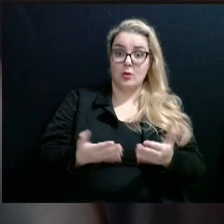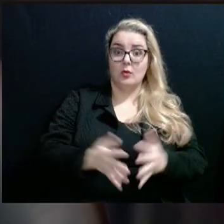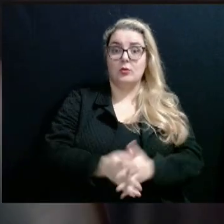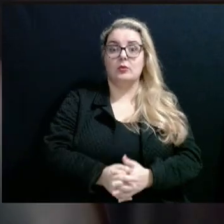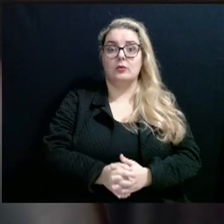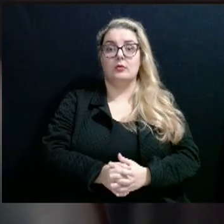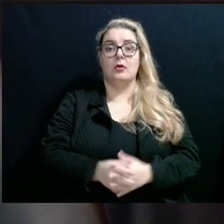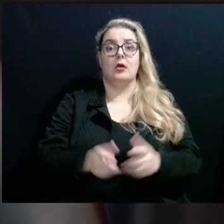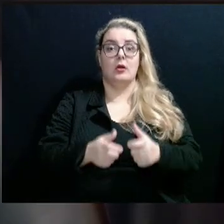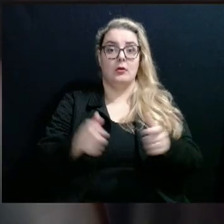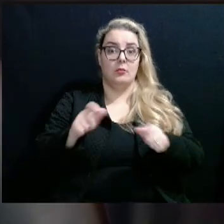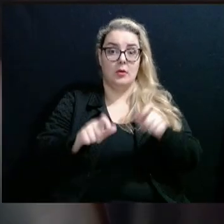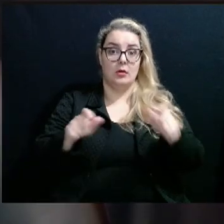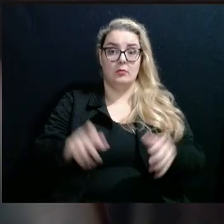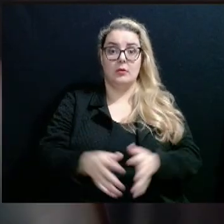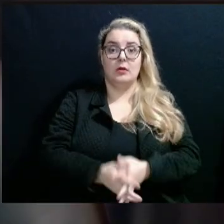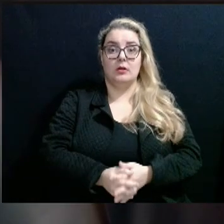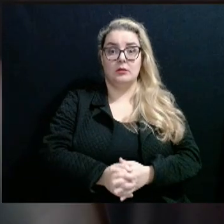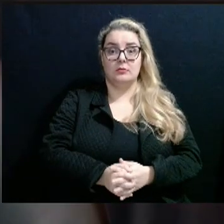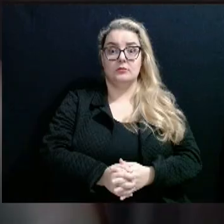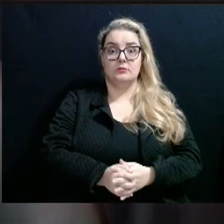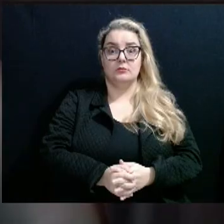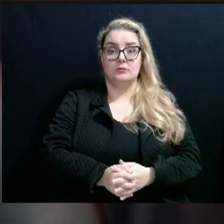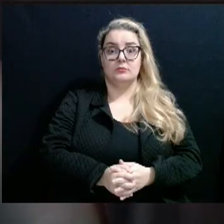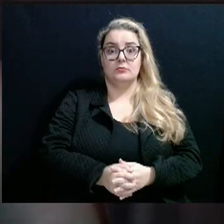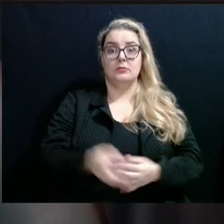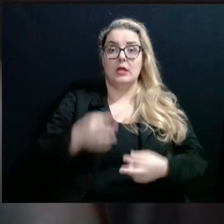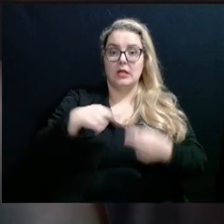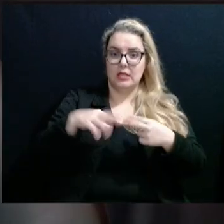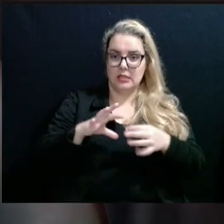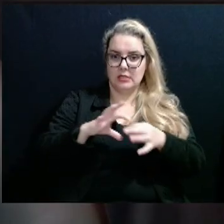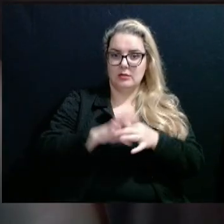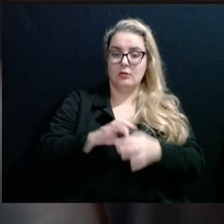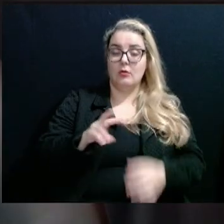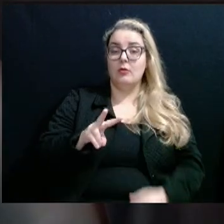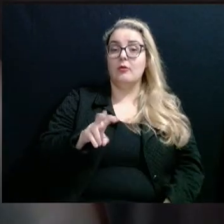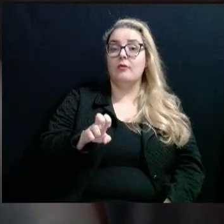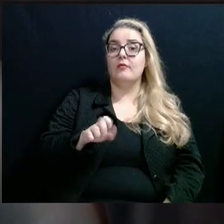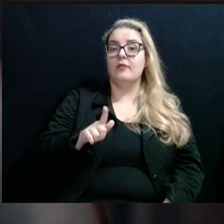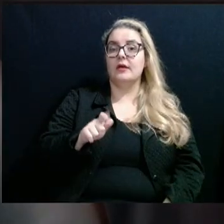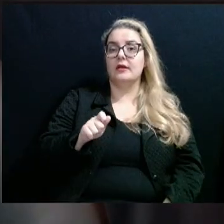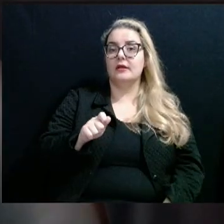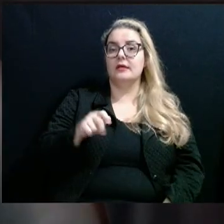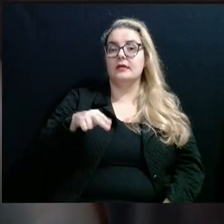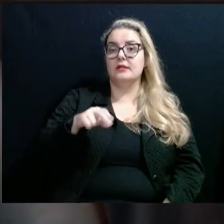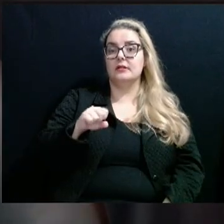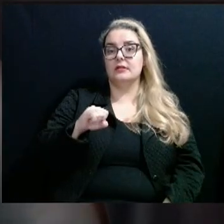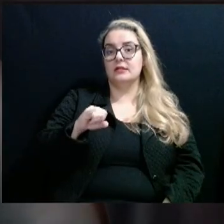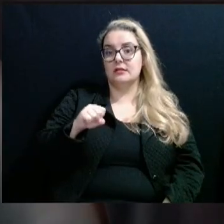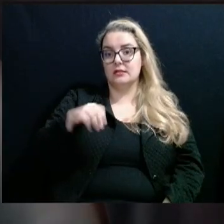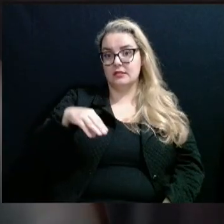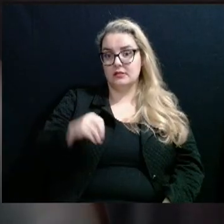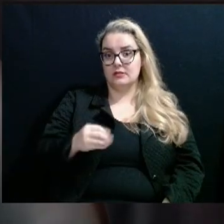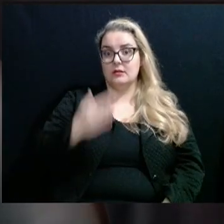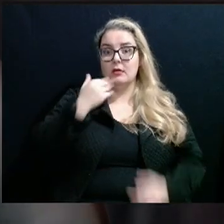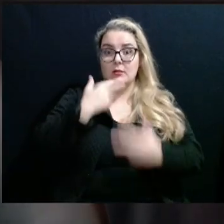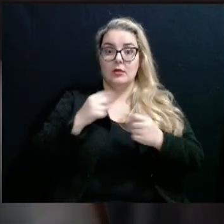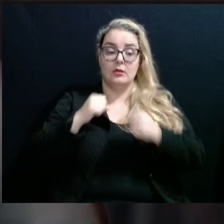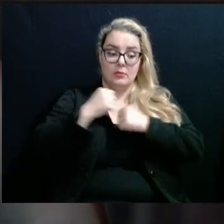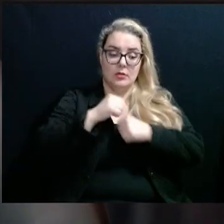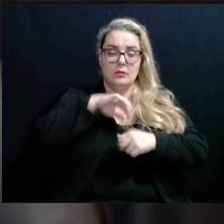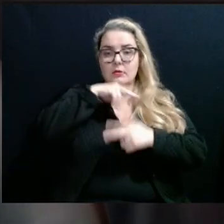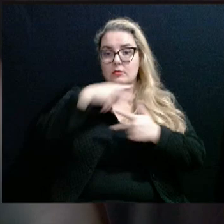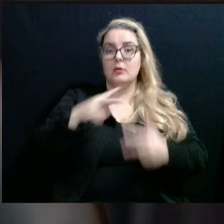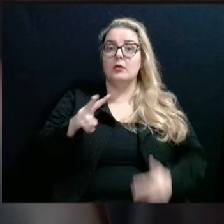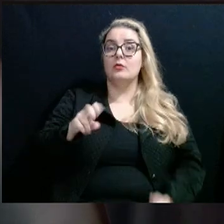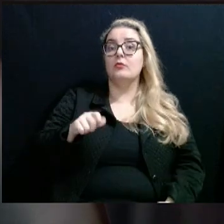pessoas acaba associando o veganismo com alimentação e proteção animal. Uhum. E o veganismo, ele é muito